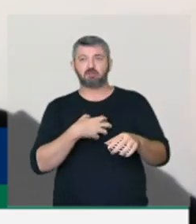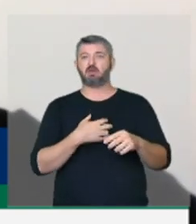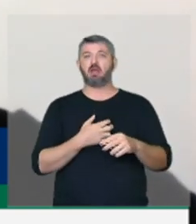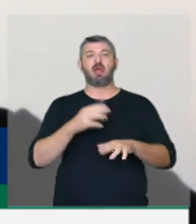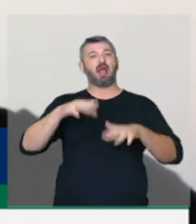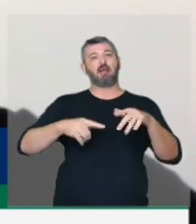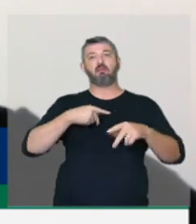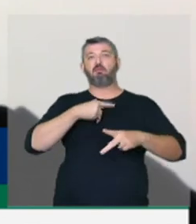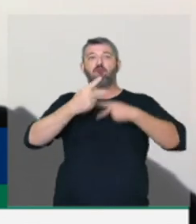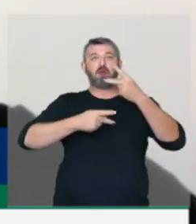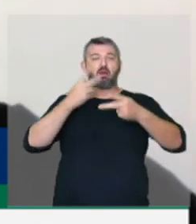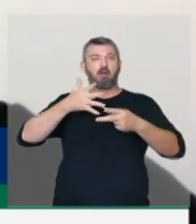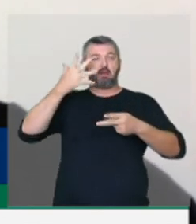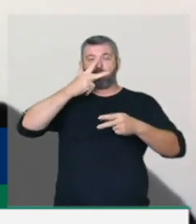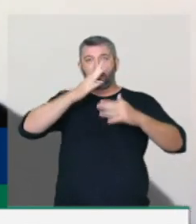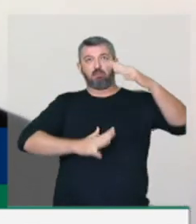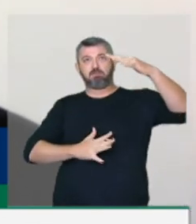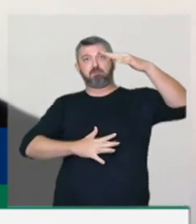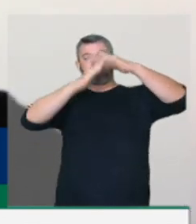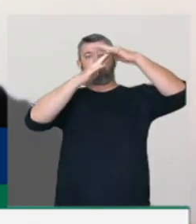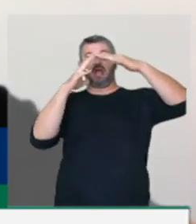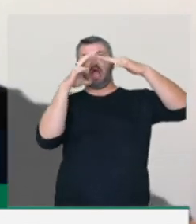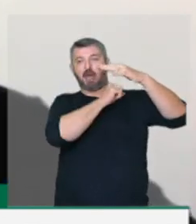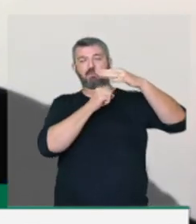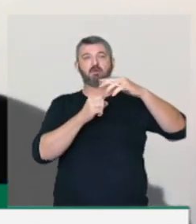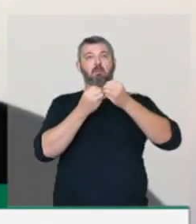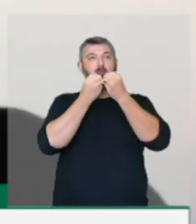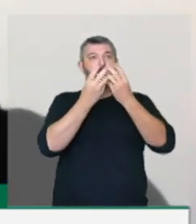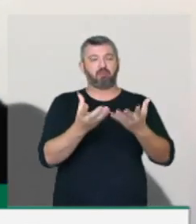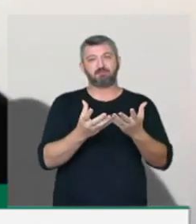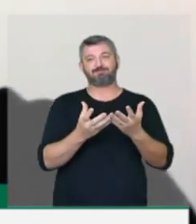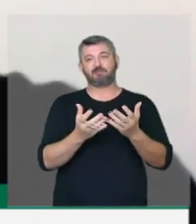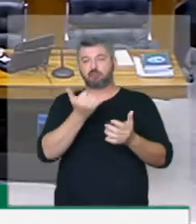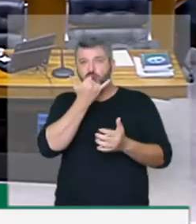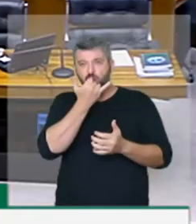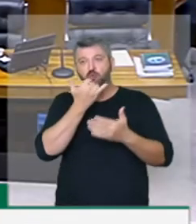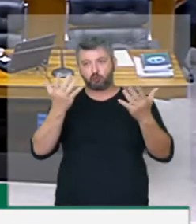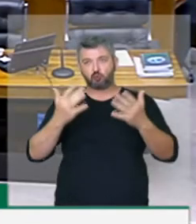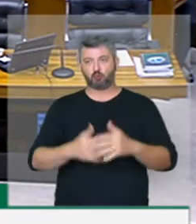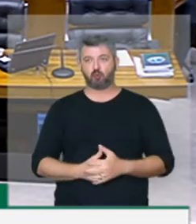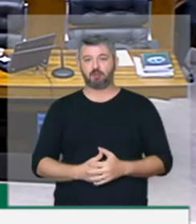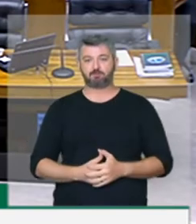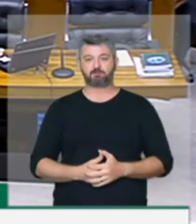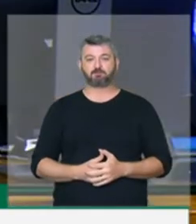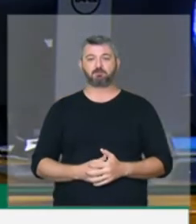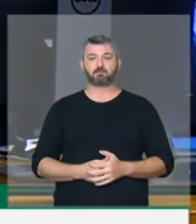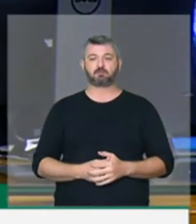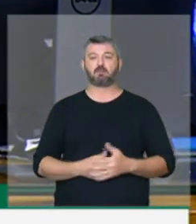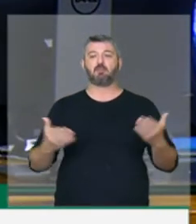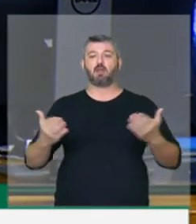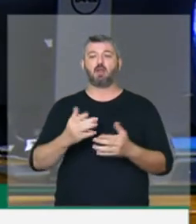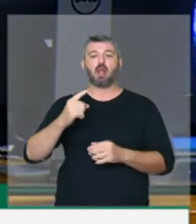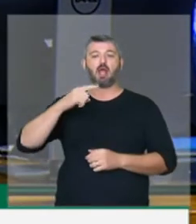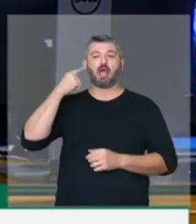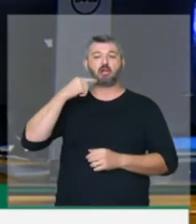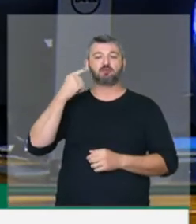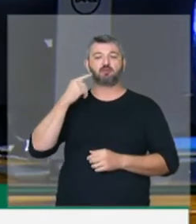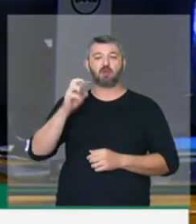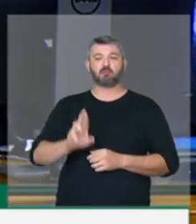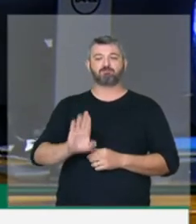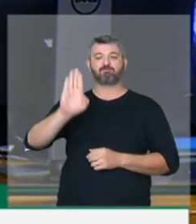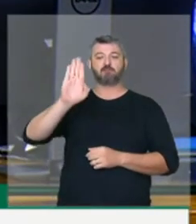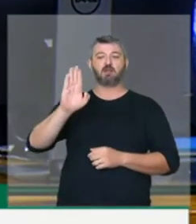rapidamente. E deixo aqui minhas desculpas mais uma vez. É o que eu tinha a dizer, presidente. Concedo a palavra ao advogado que representa o